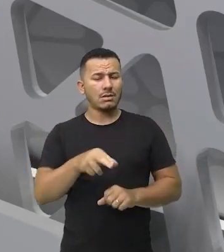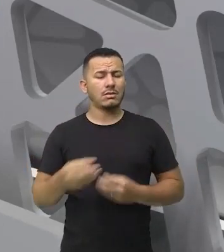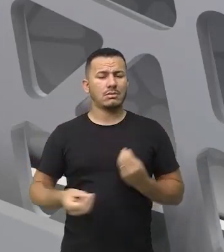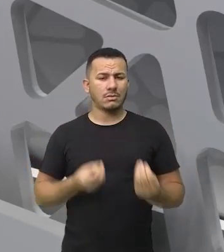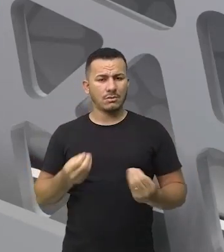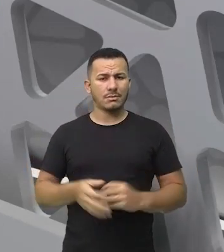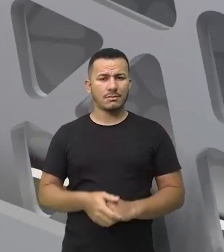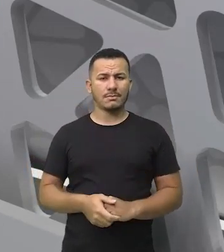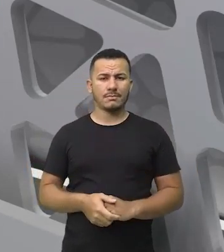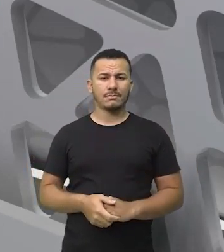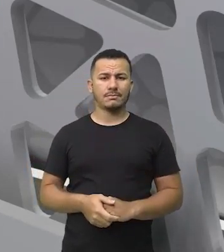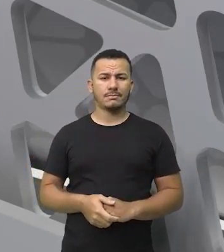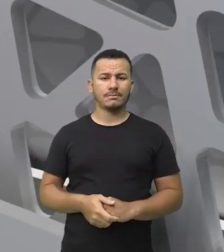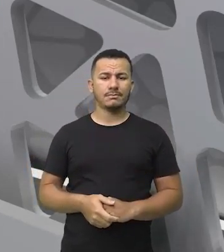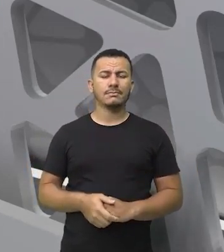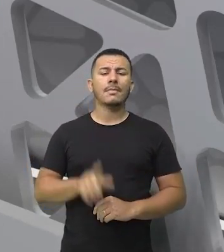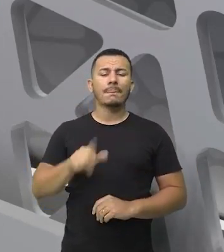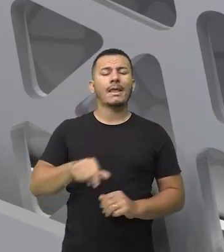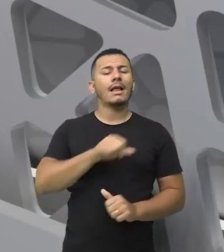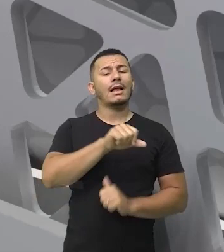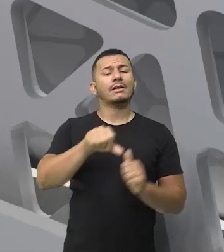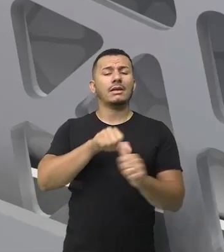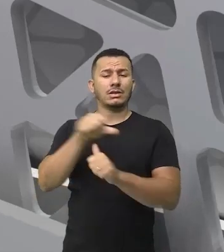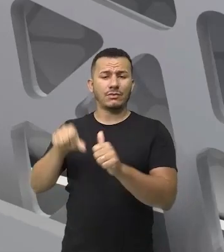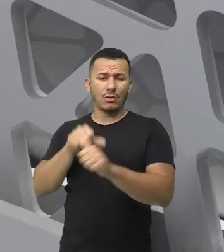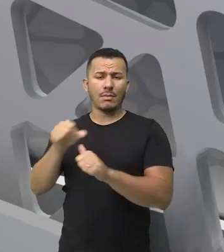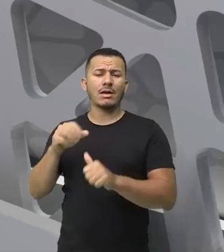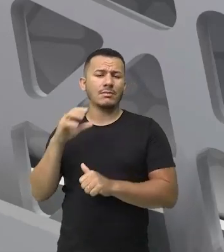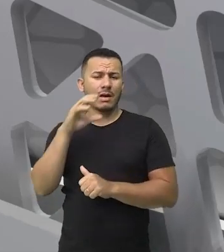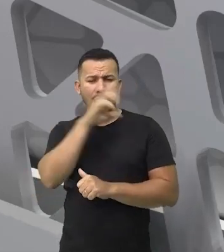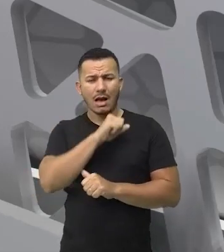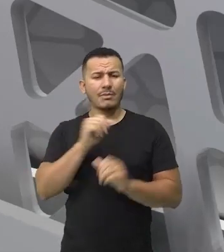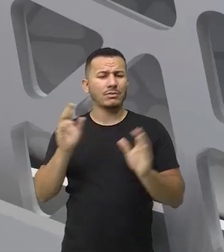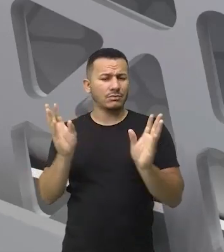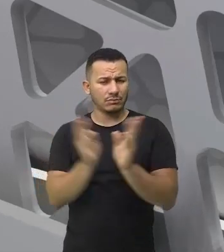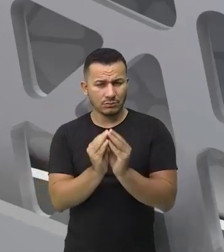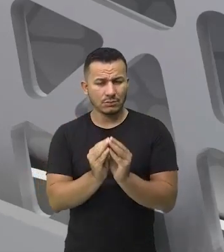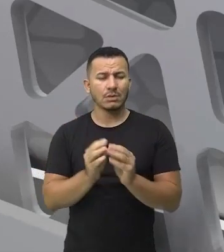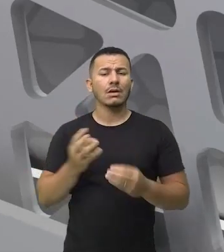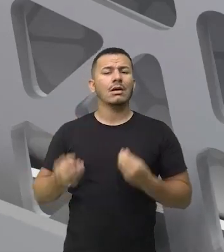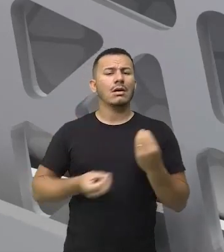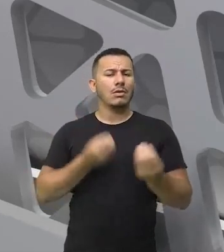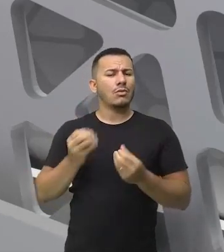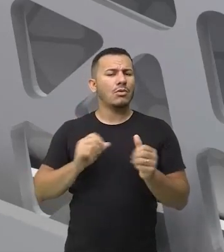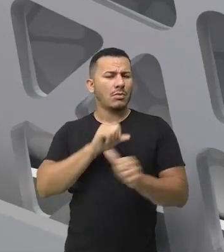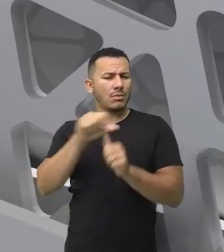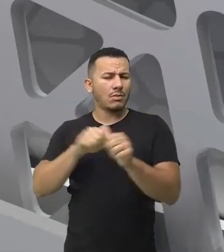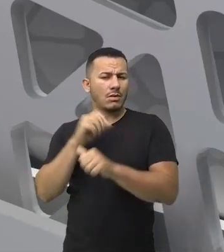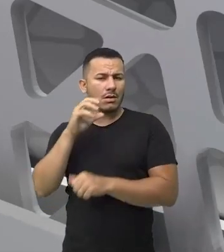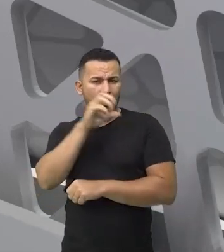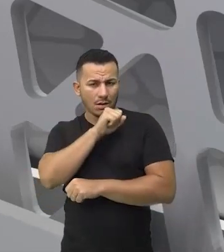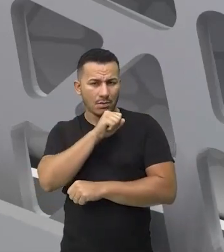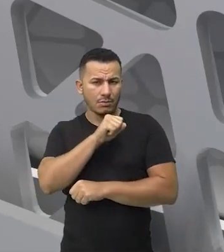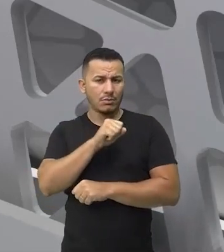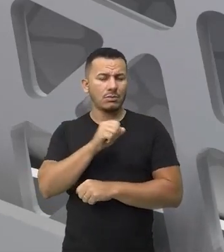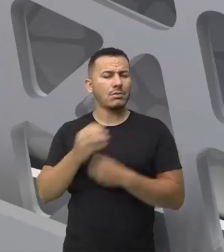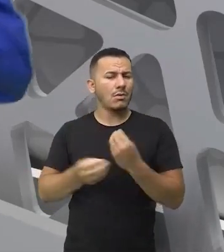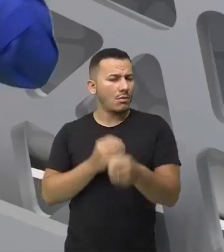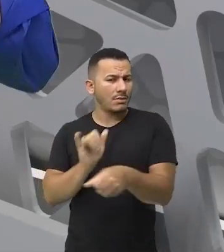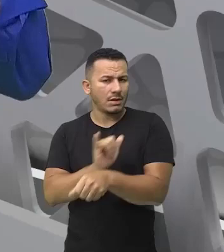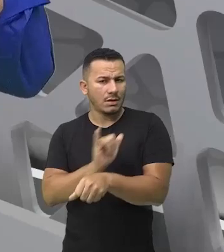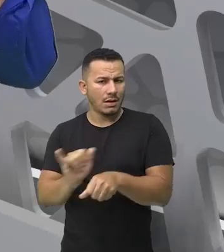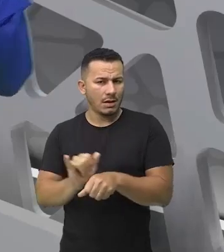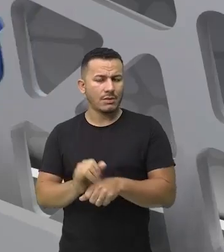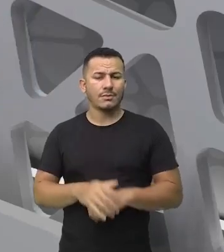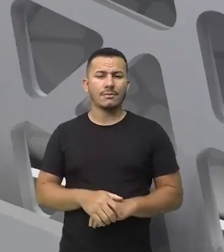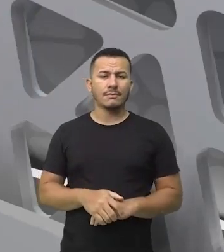seja, resolvendo uma equação? É transformá-lo de uma maneira mais rápida. E qual seria a maneira mais rápida?